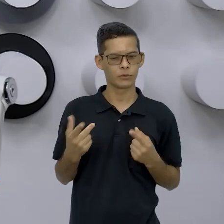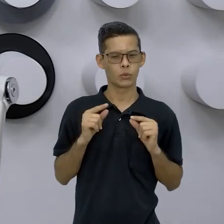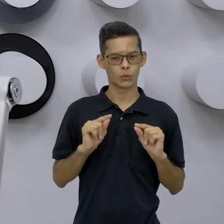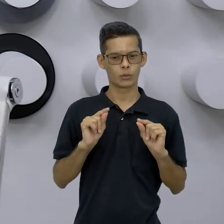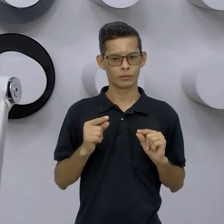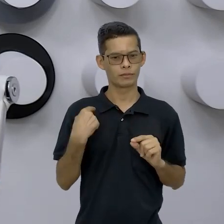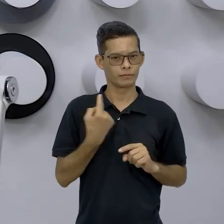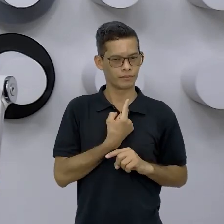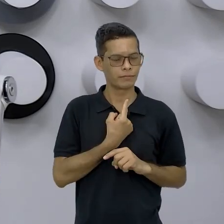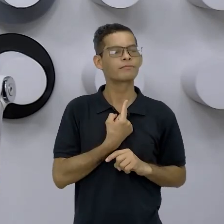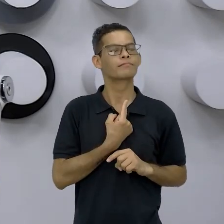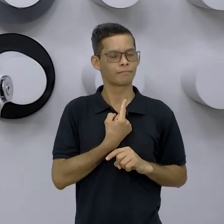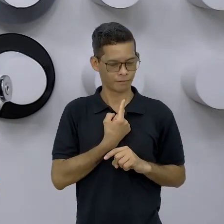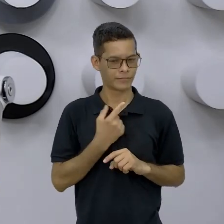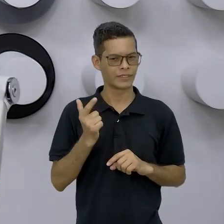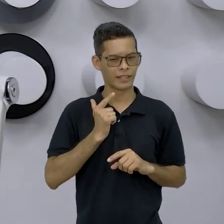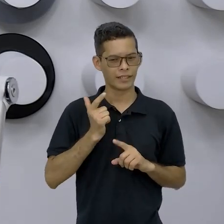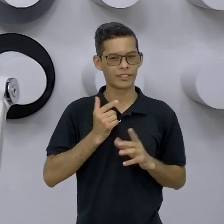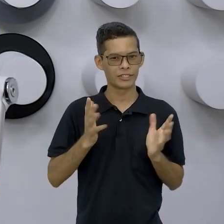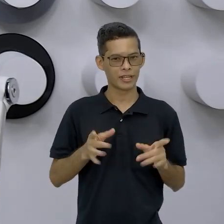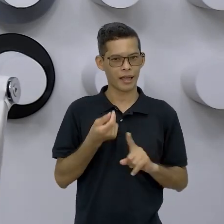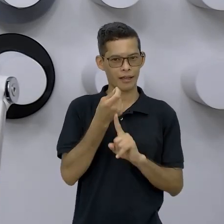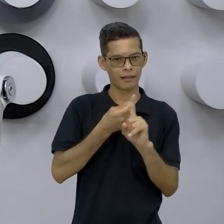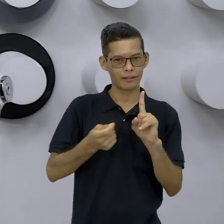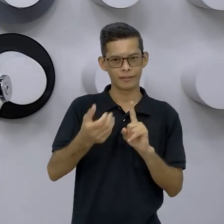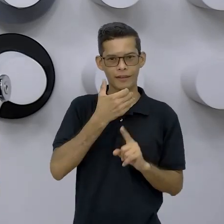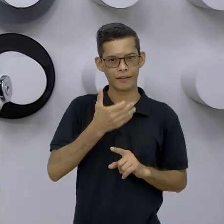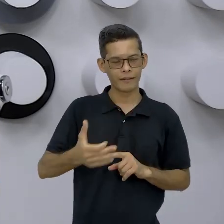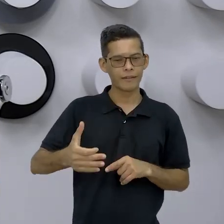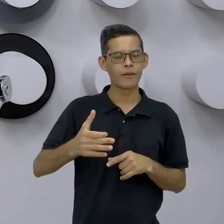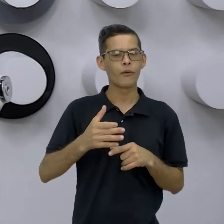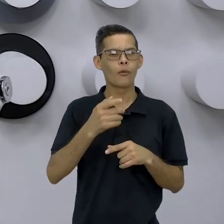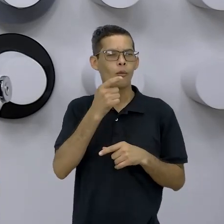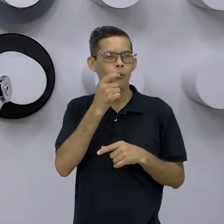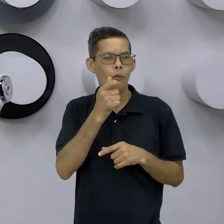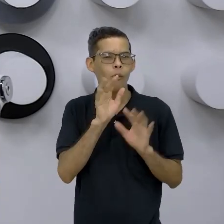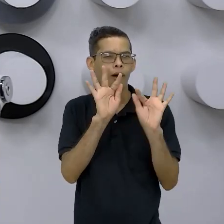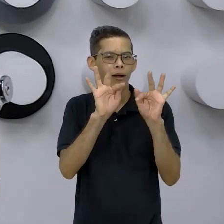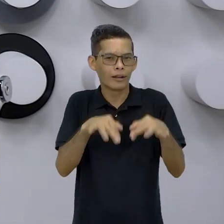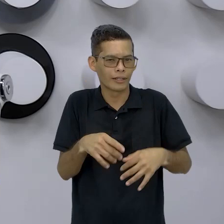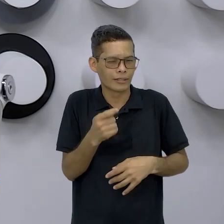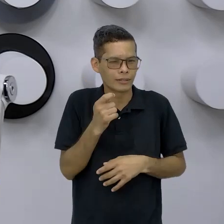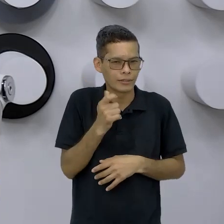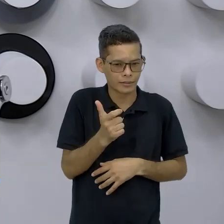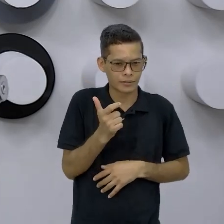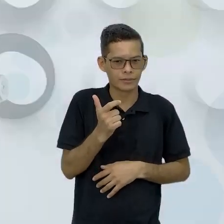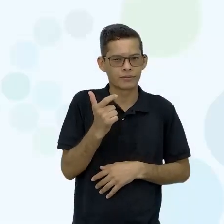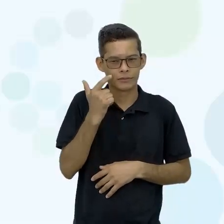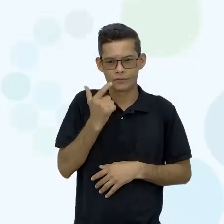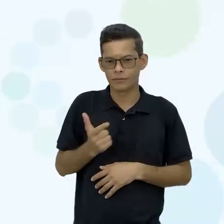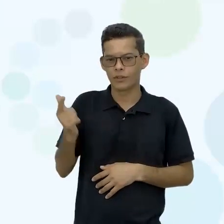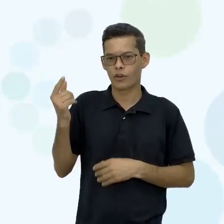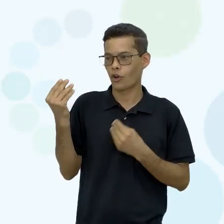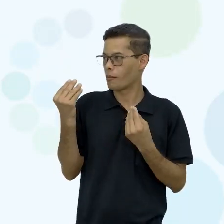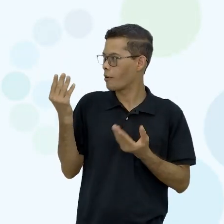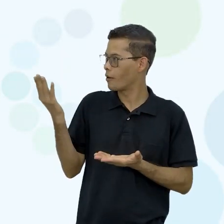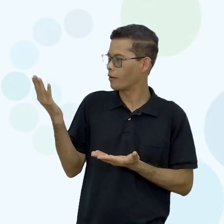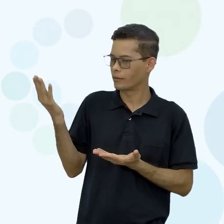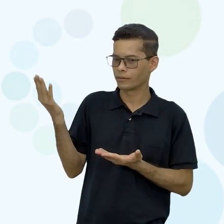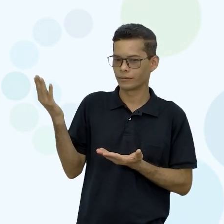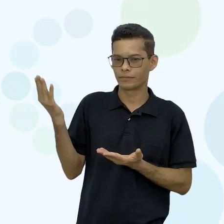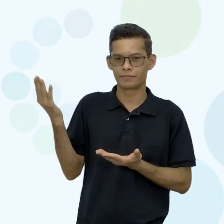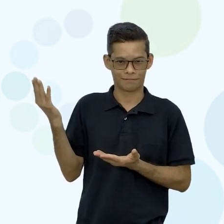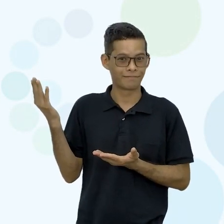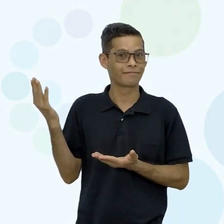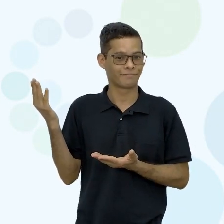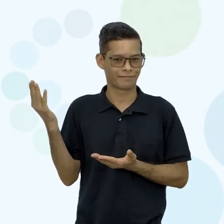gente adentrou dezembro, já estamos concluindo os trabalhos. Quer ver? Dá uma olhadinha no LED. Bota no LED para